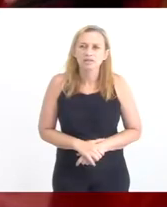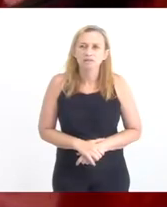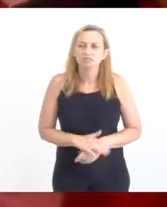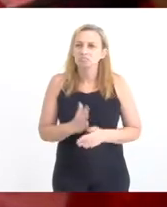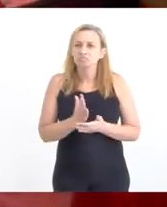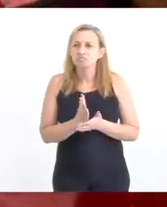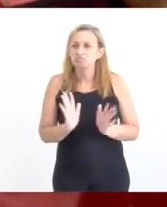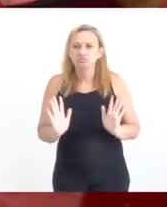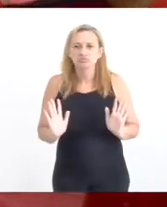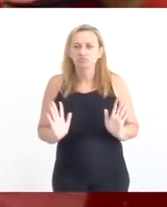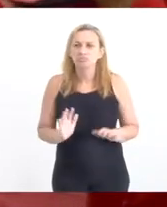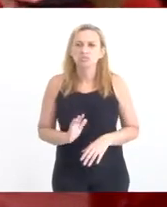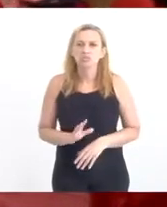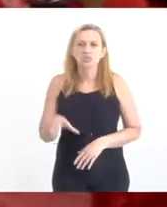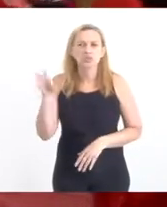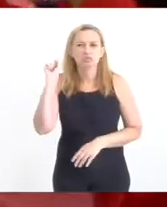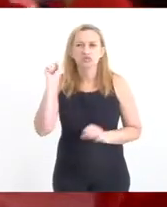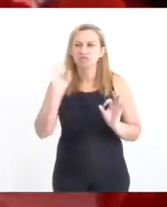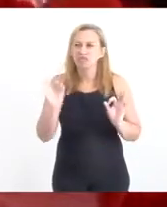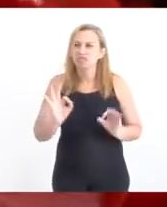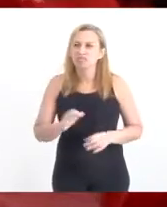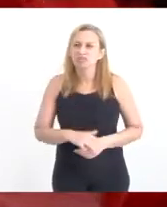E aí